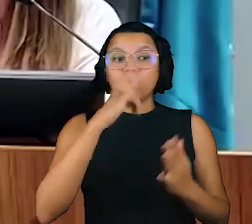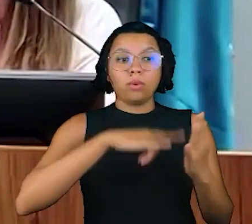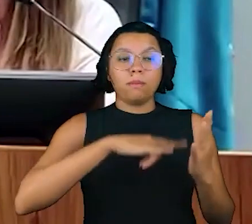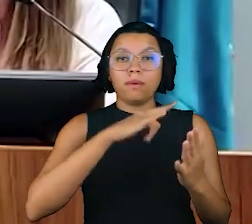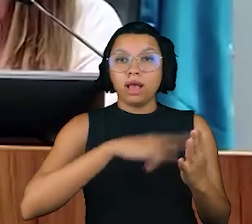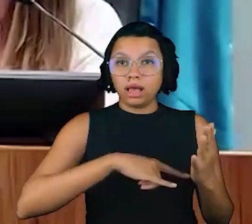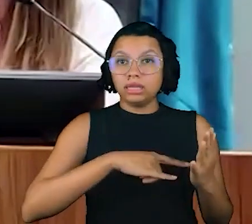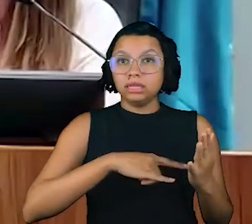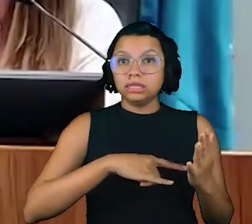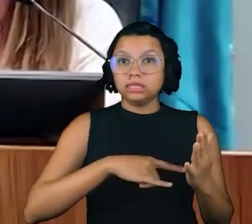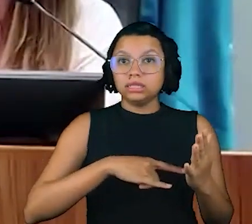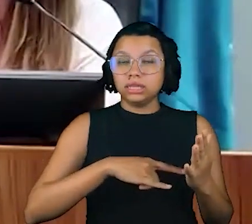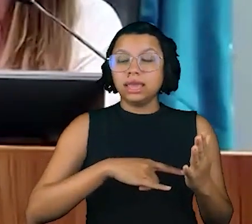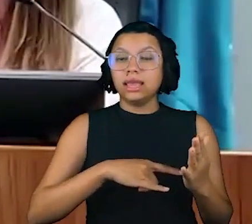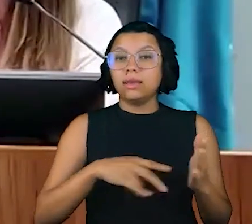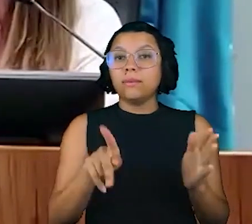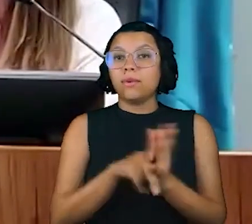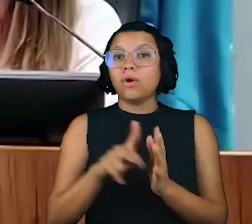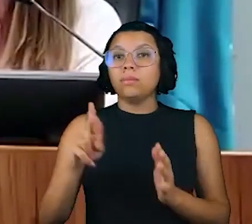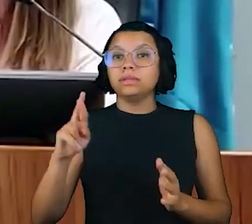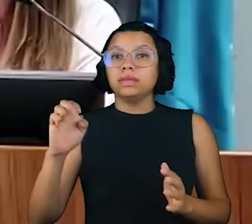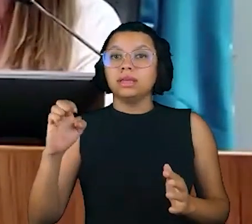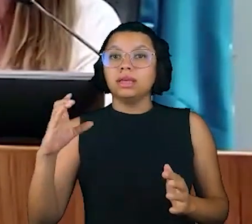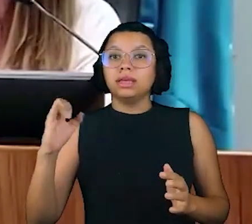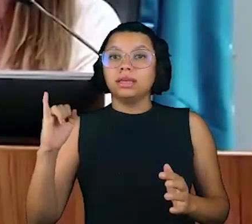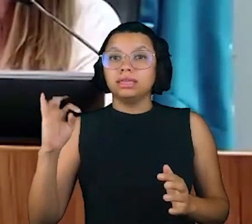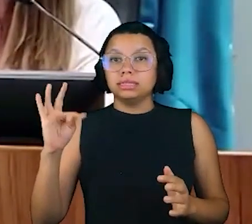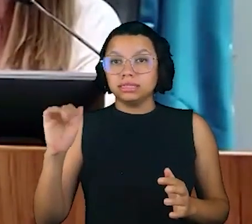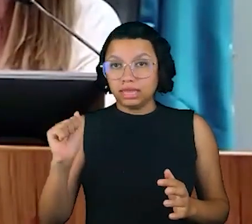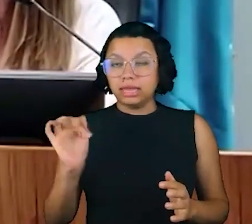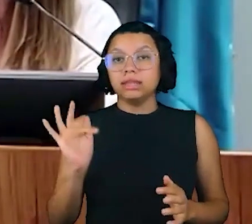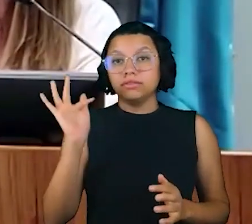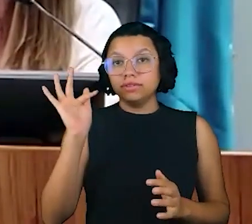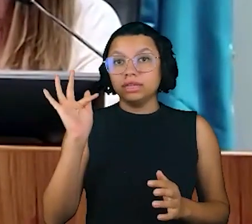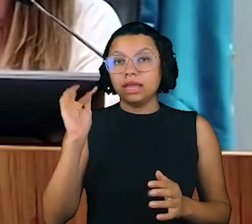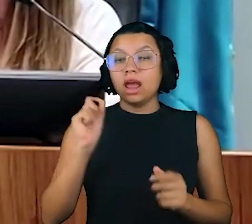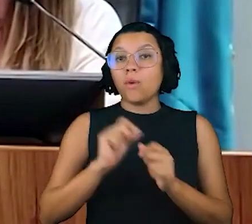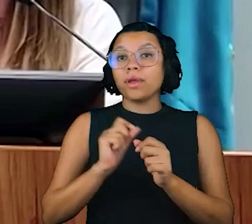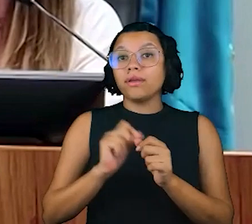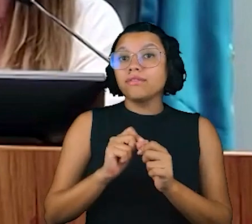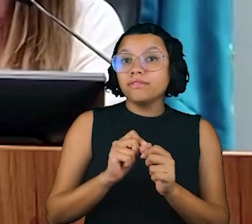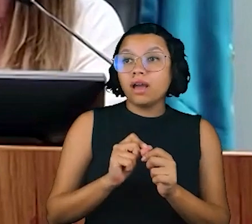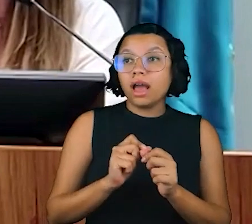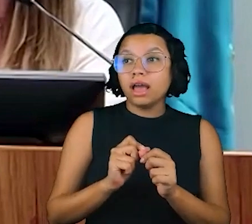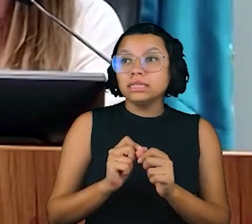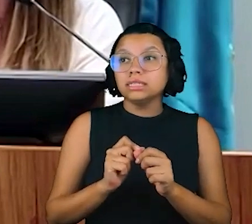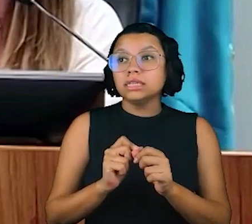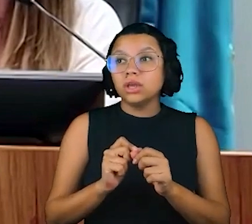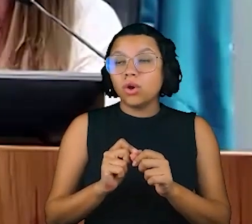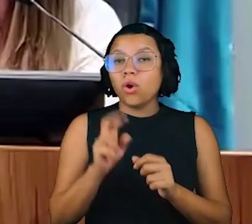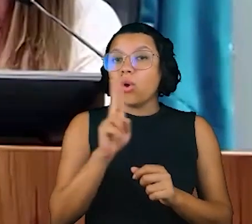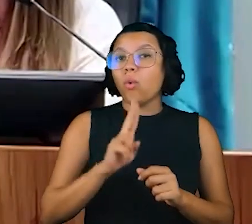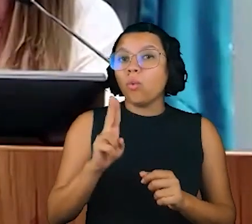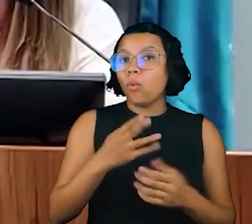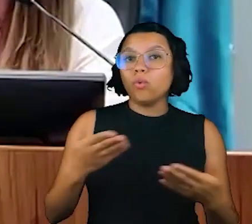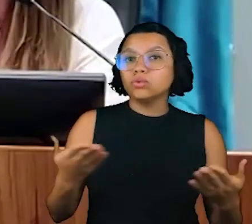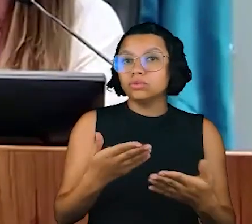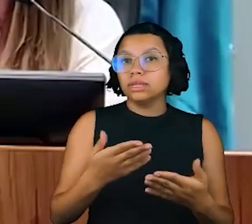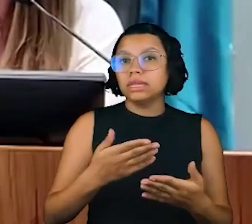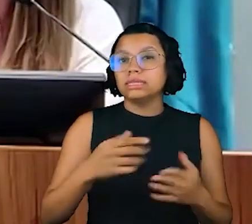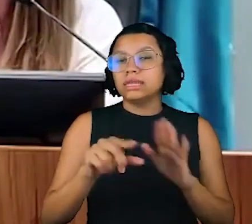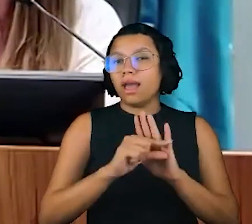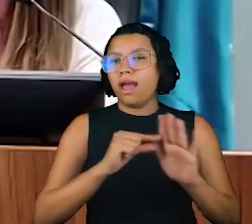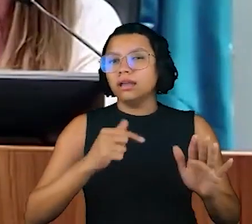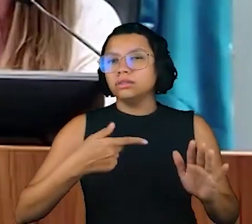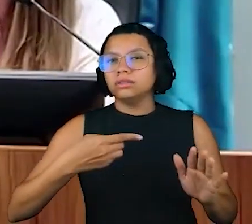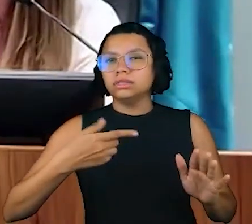COSIT 4 da Receita Federal, que é o que induz a aplicação elástica do artigo 124, também